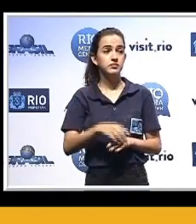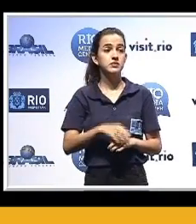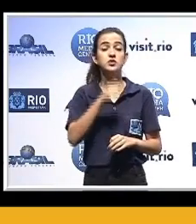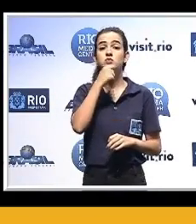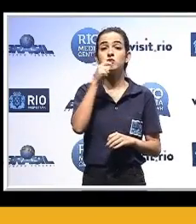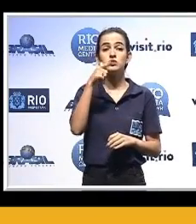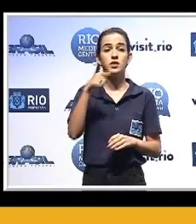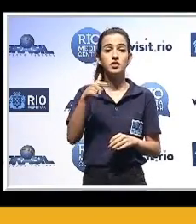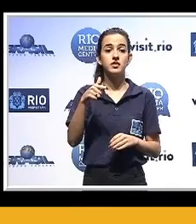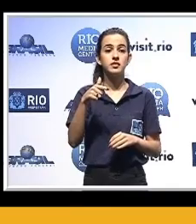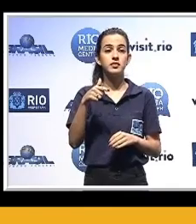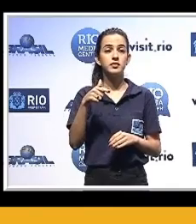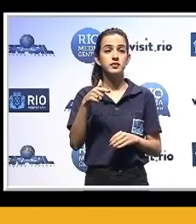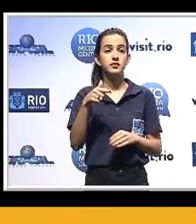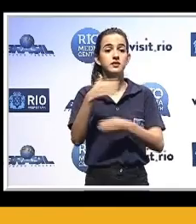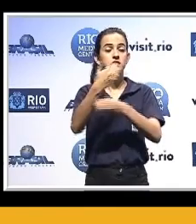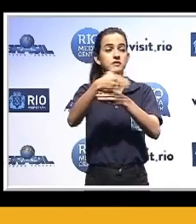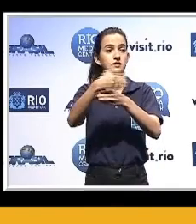não há táxi